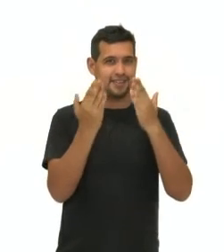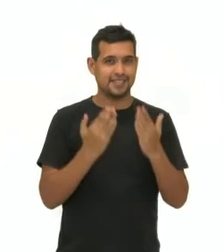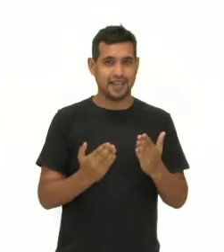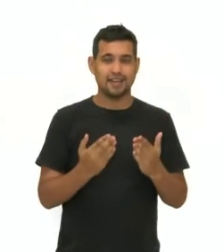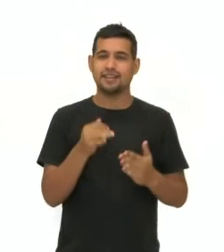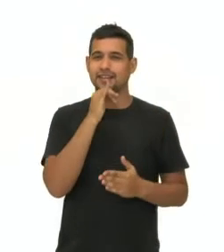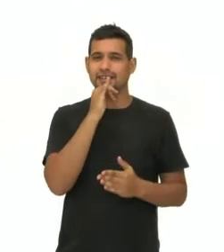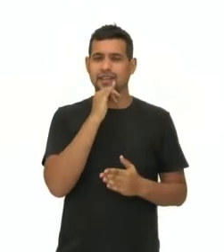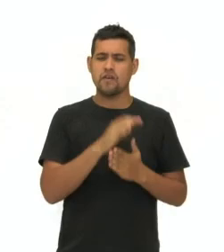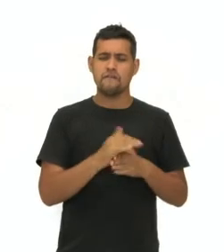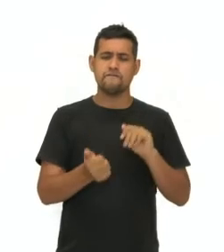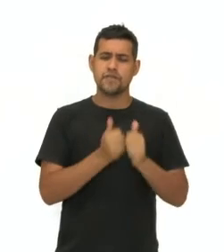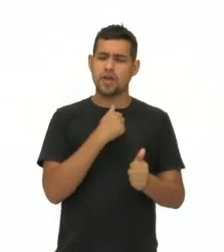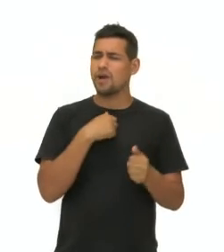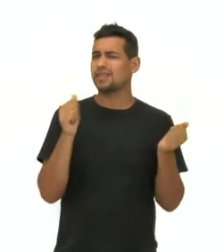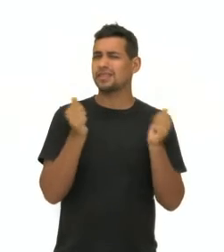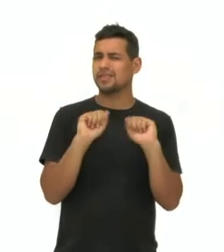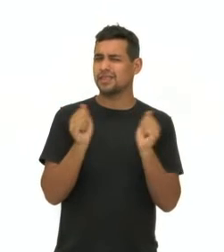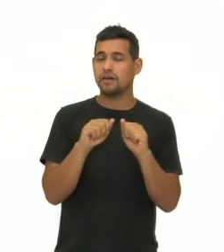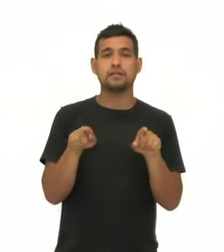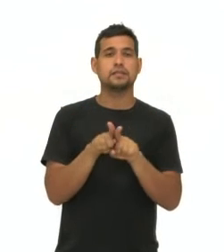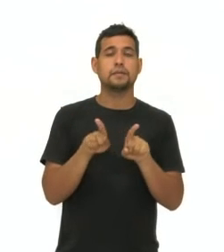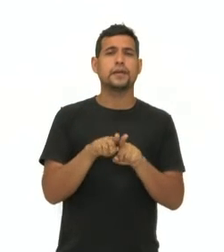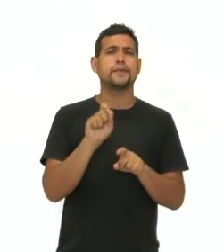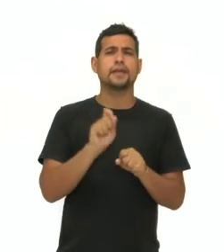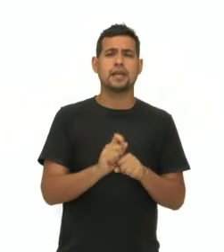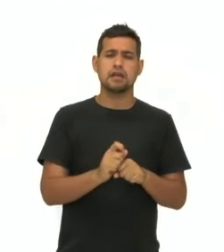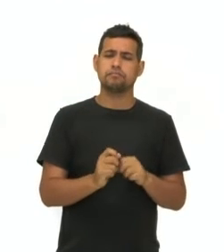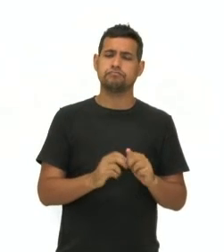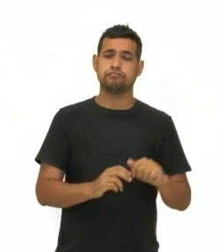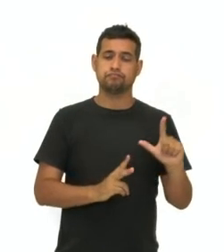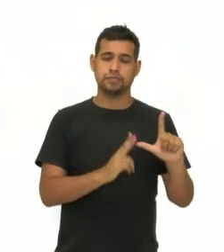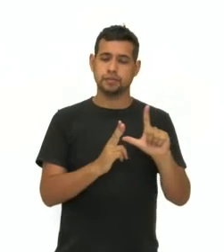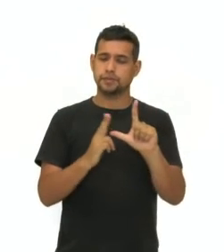dele futebol te agrada nos